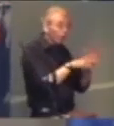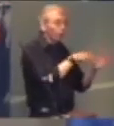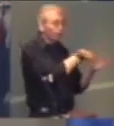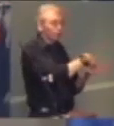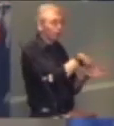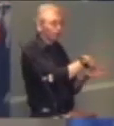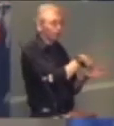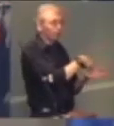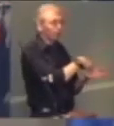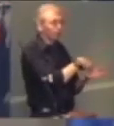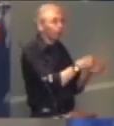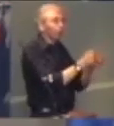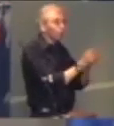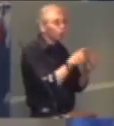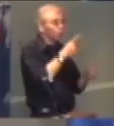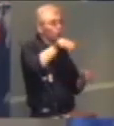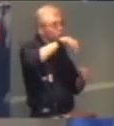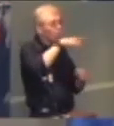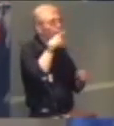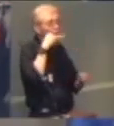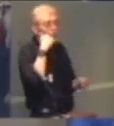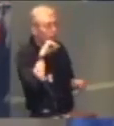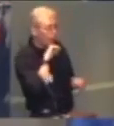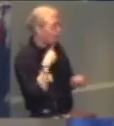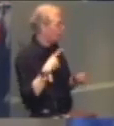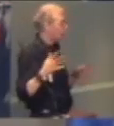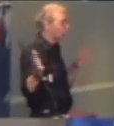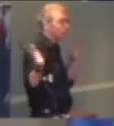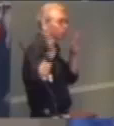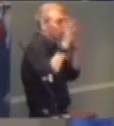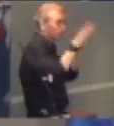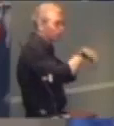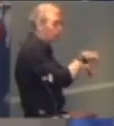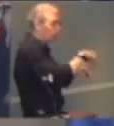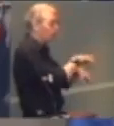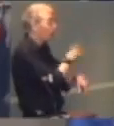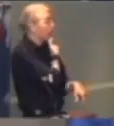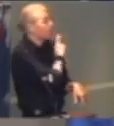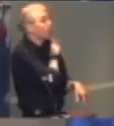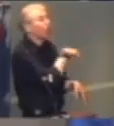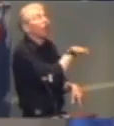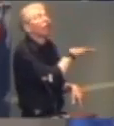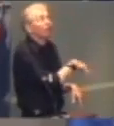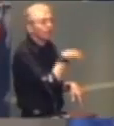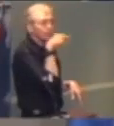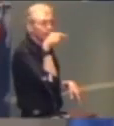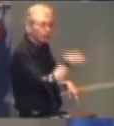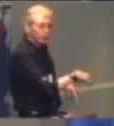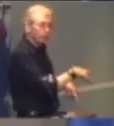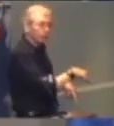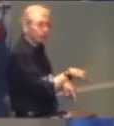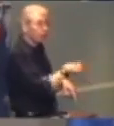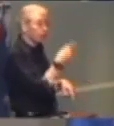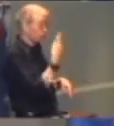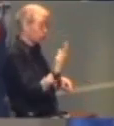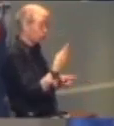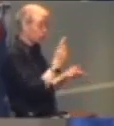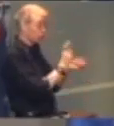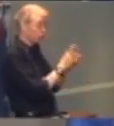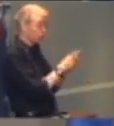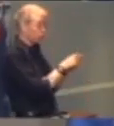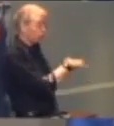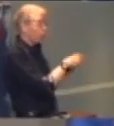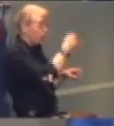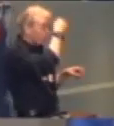pais e mães de autista e com a responsabilidade e o querer de dois administradores públicos chamado